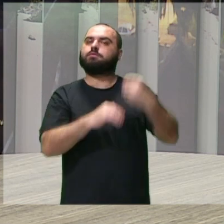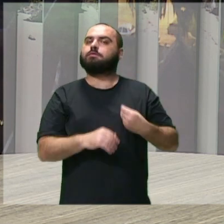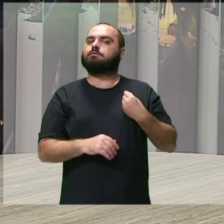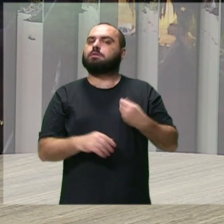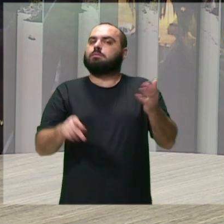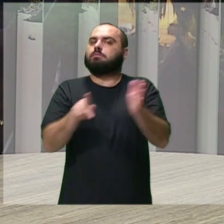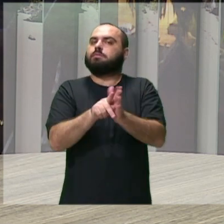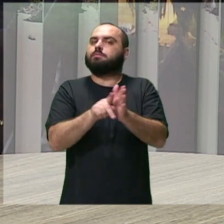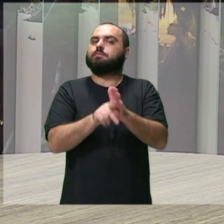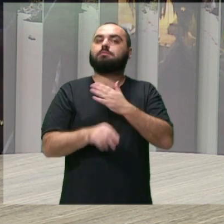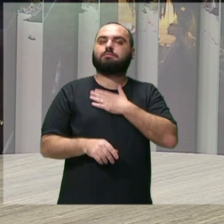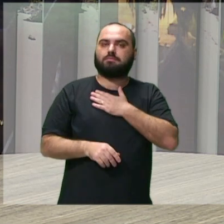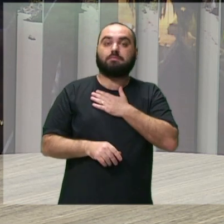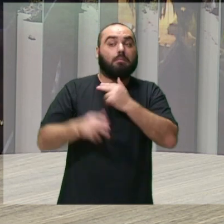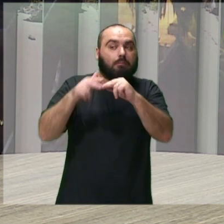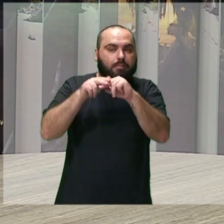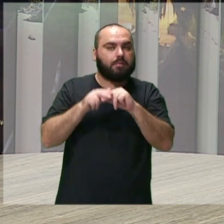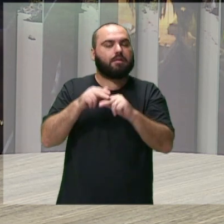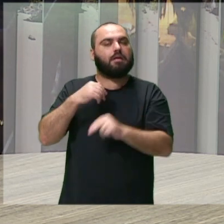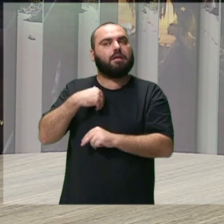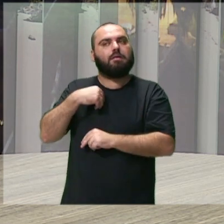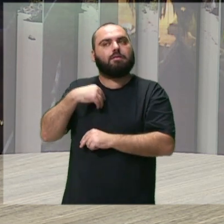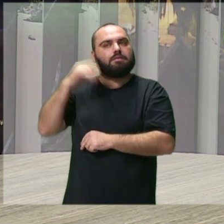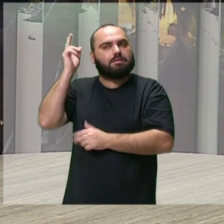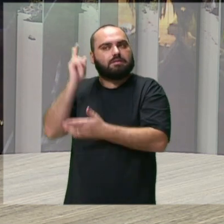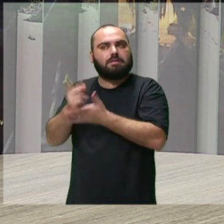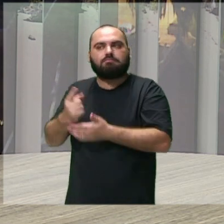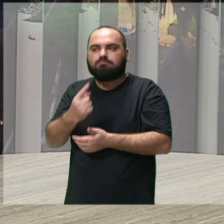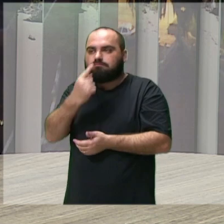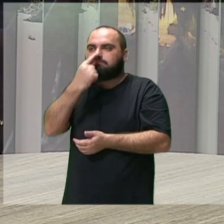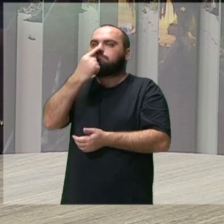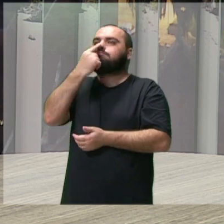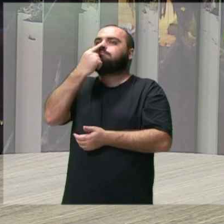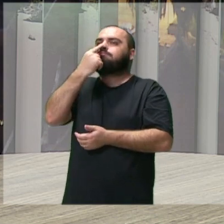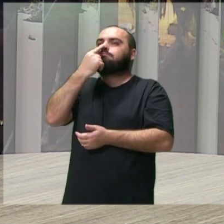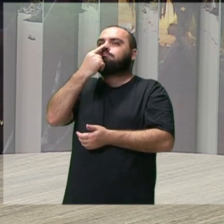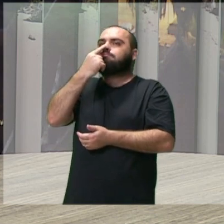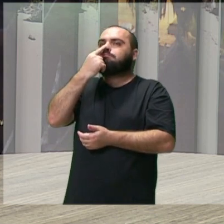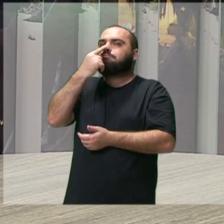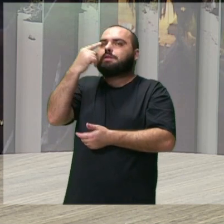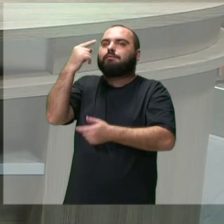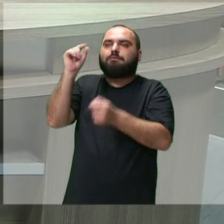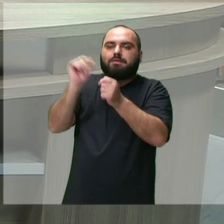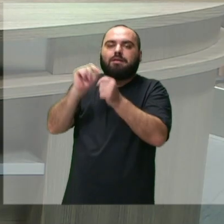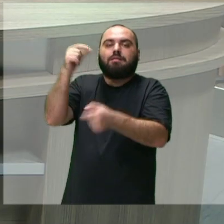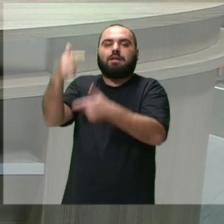E, normalmente, isso me traz as minhas inspirações para desenvolver outros trabalhos, né?